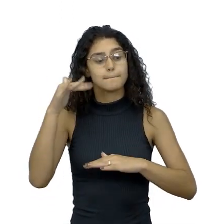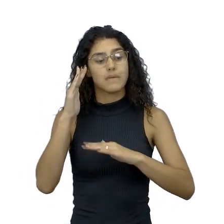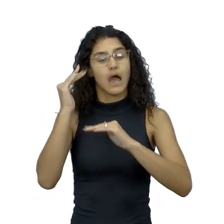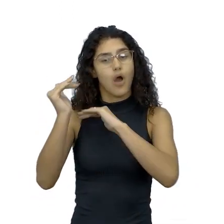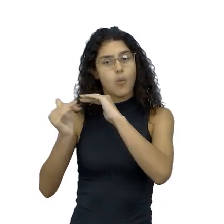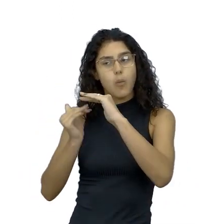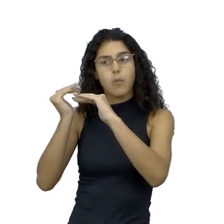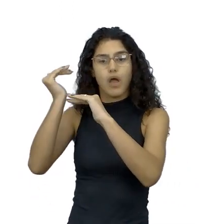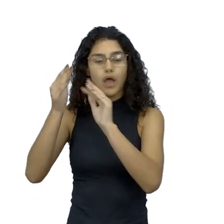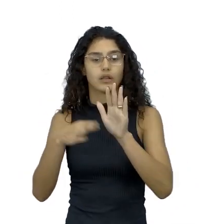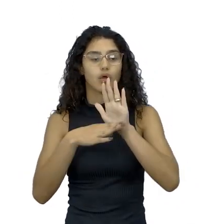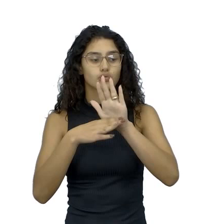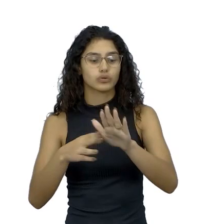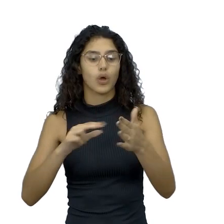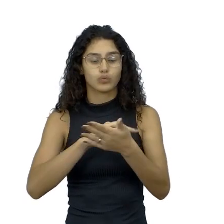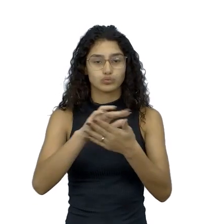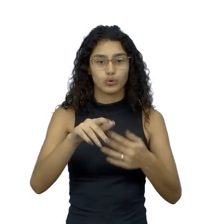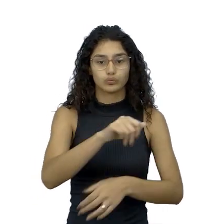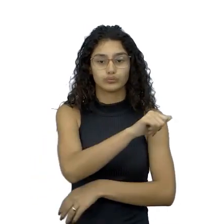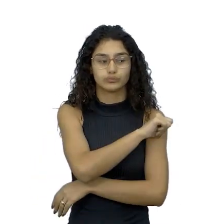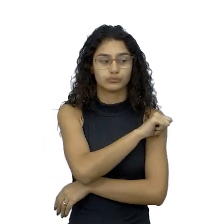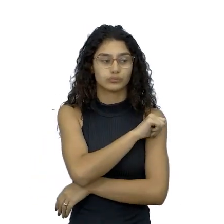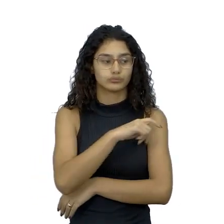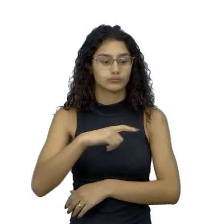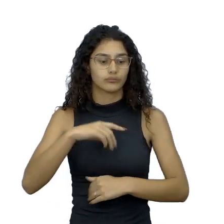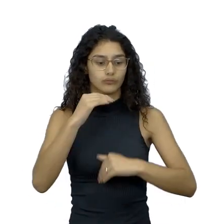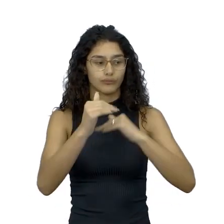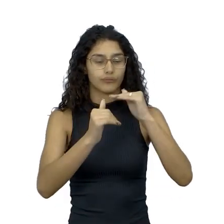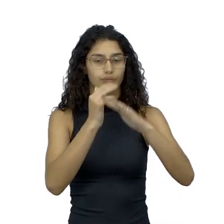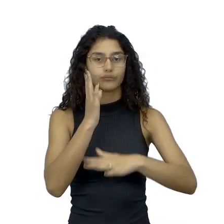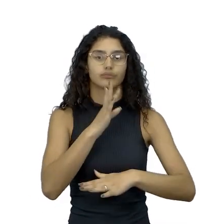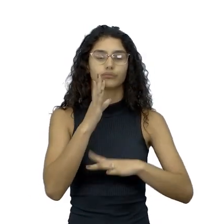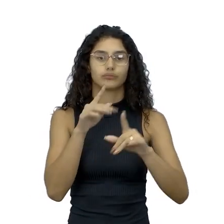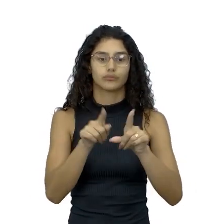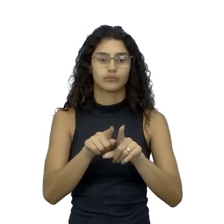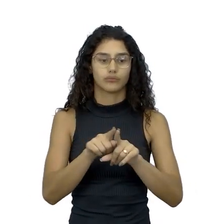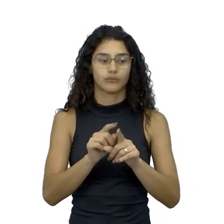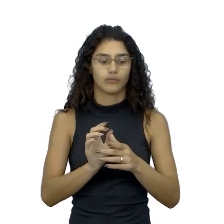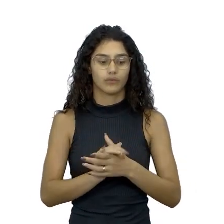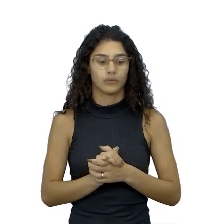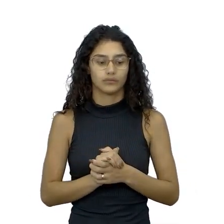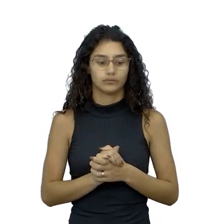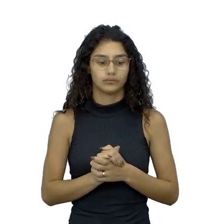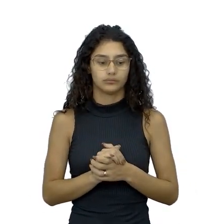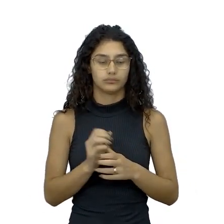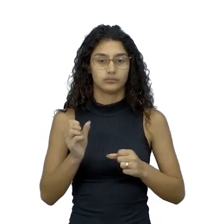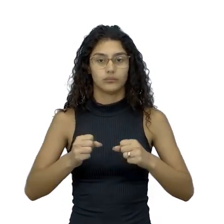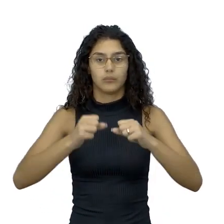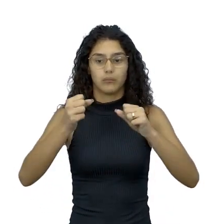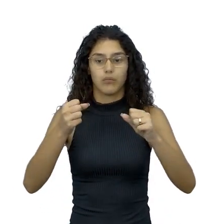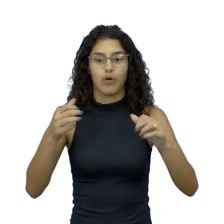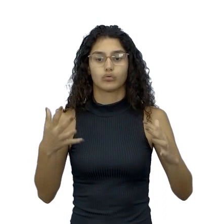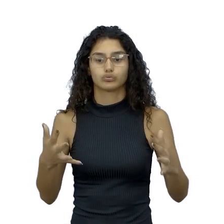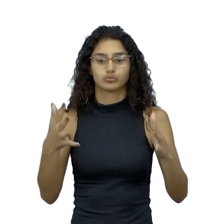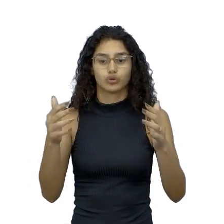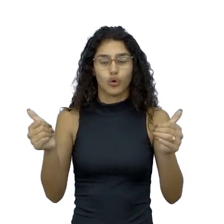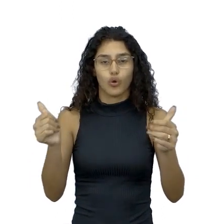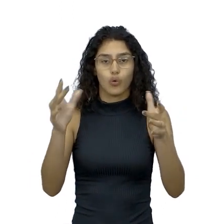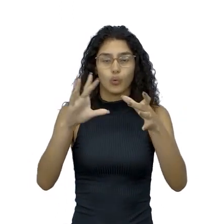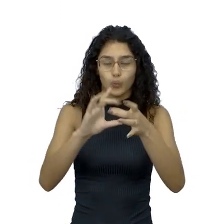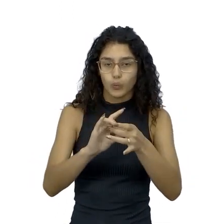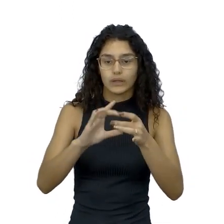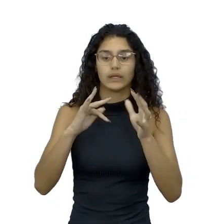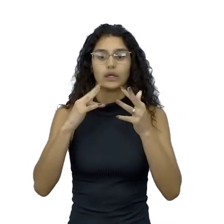né, auxiliar os demais. Isso é um processo muito bacana, colaborativo, né, pode unificar aí